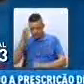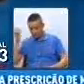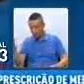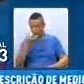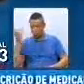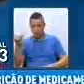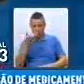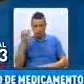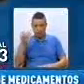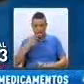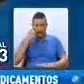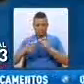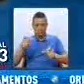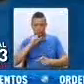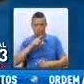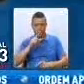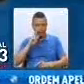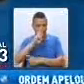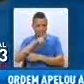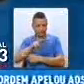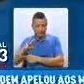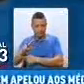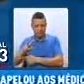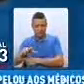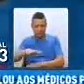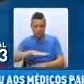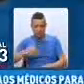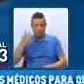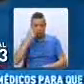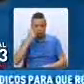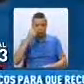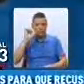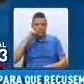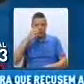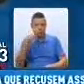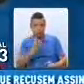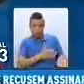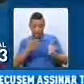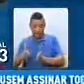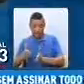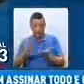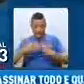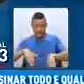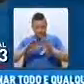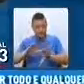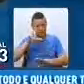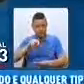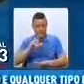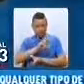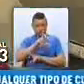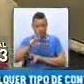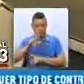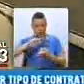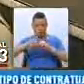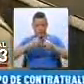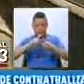região. As pessoas podem visitar, no âmbito do Festival de Cais de Fado, o Museu do Vinho do Porto, este do lado do Porto, mas também ir ao Mosteiro da Serra